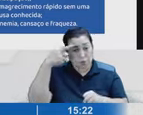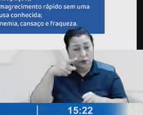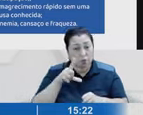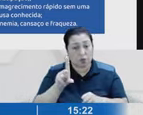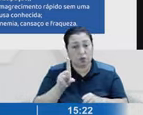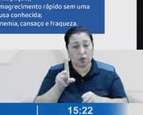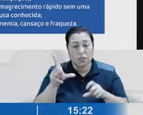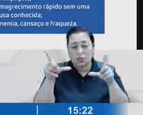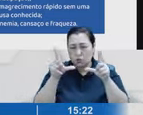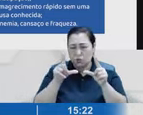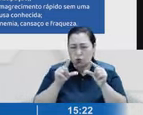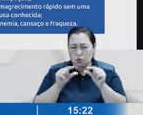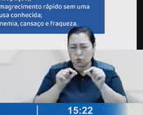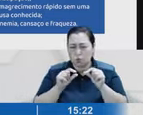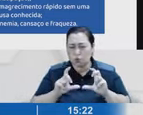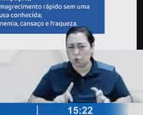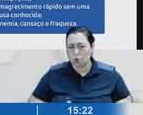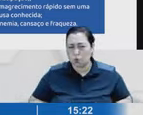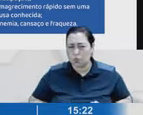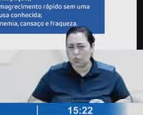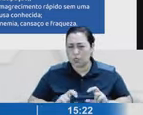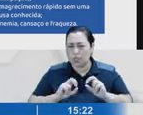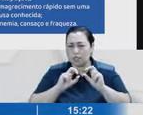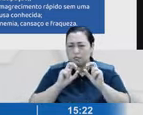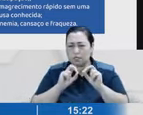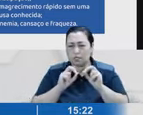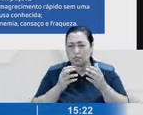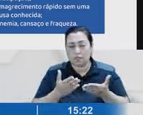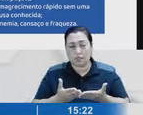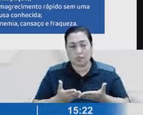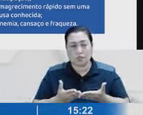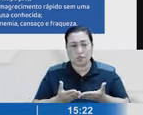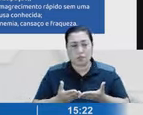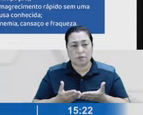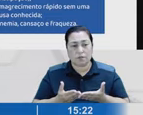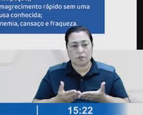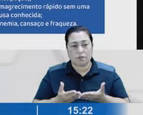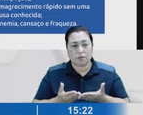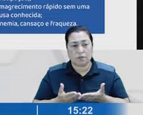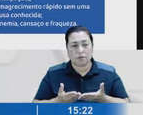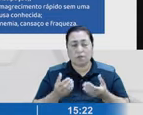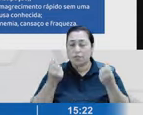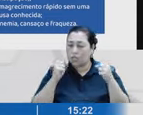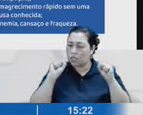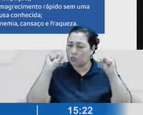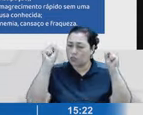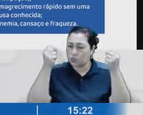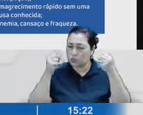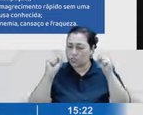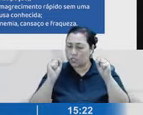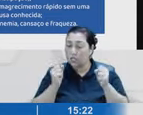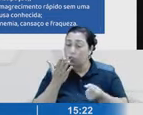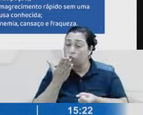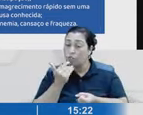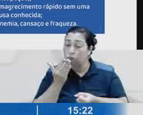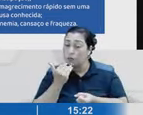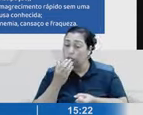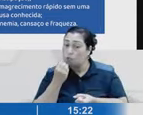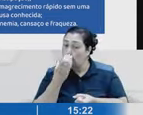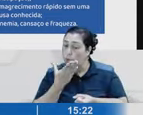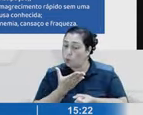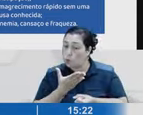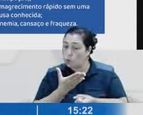Pode diminuir, para diminuir o risco do câncer coloretal. Uma atividade física, uma alimentação